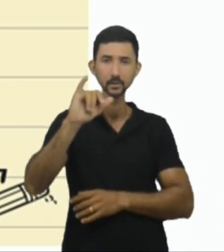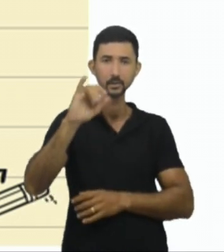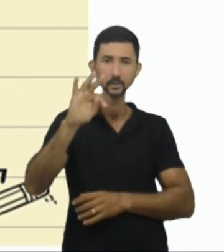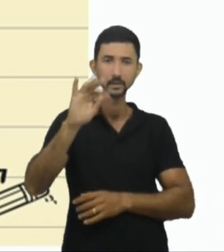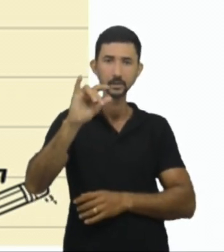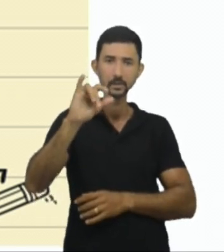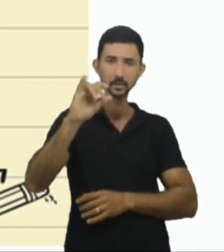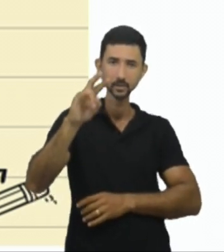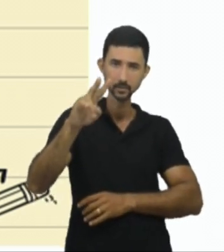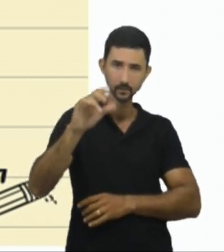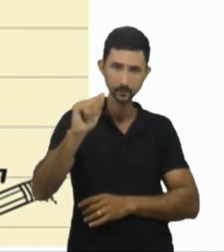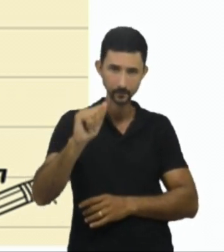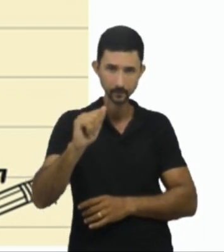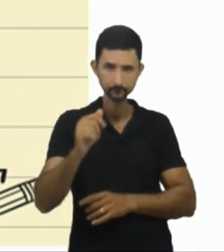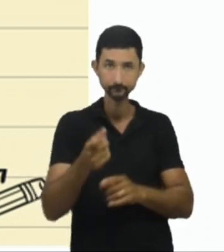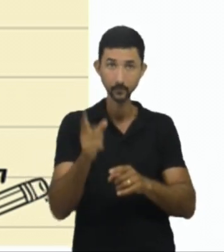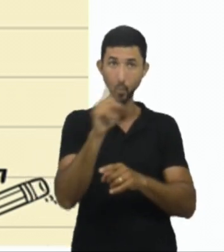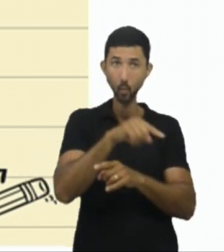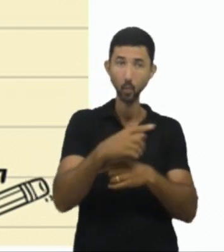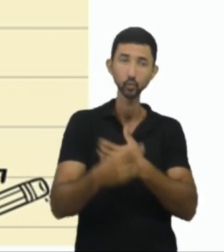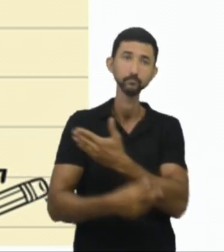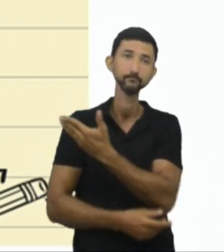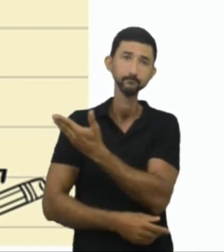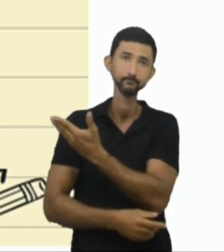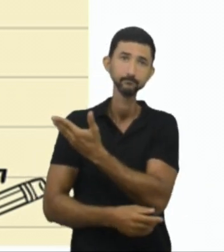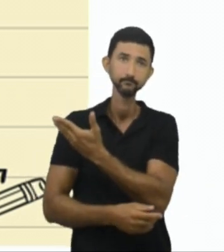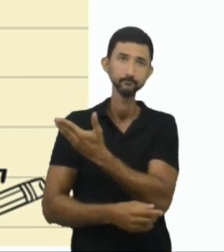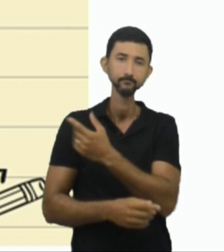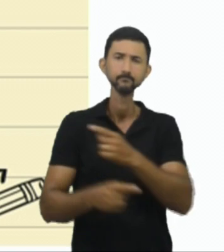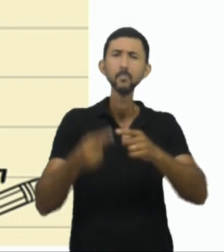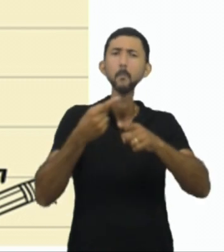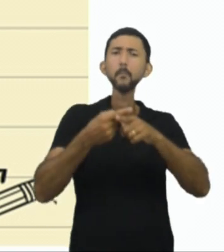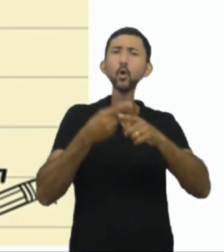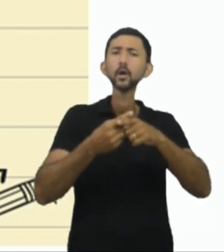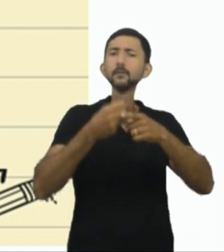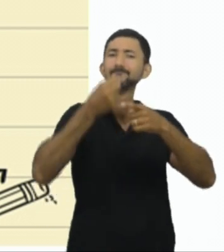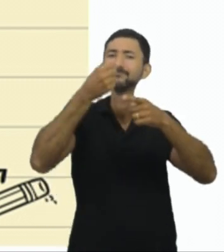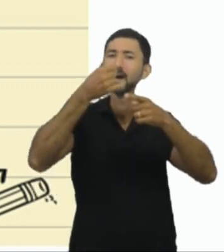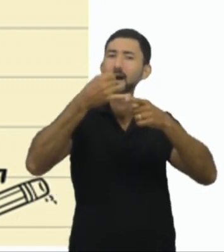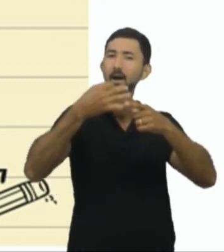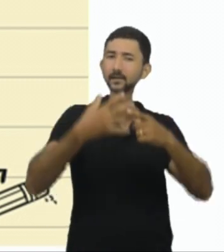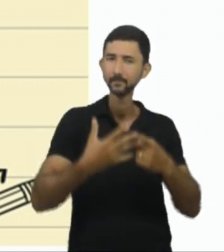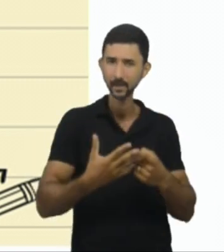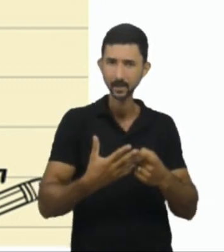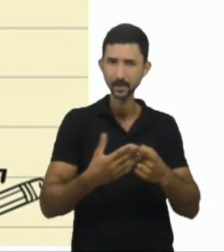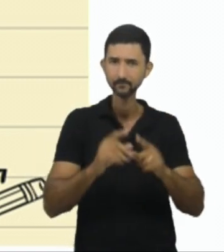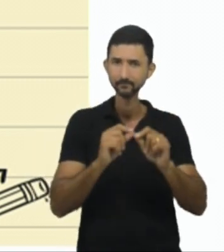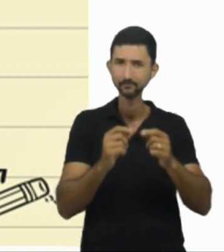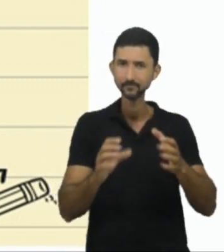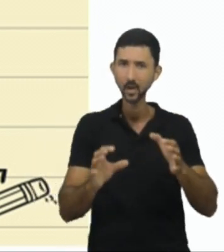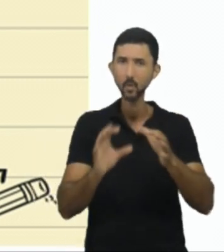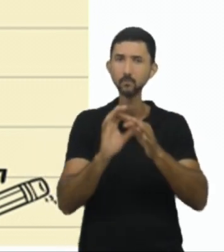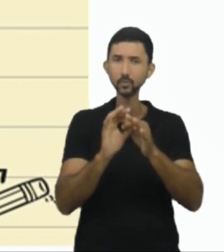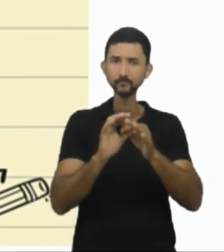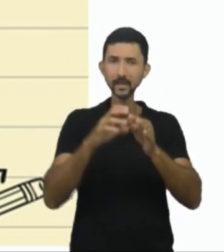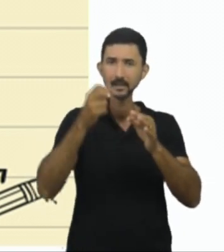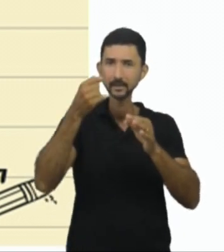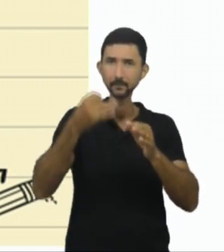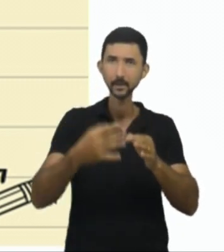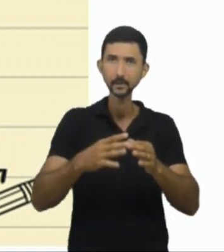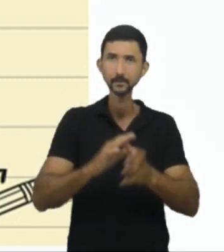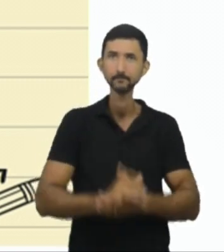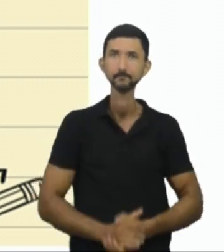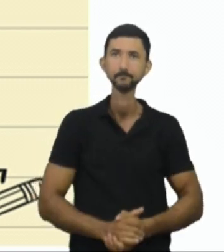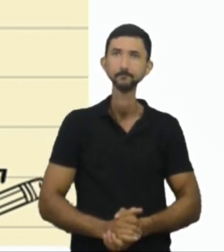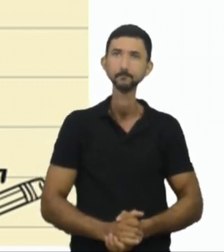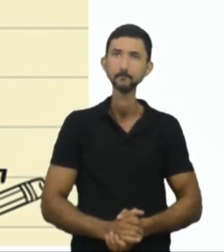segundo cara é esse aqui, ele tem um papel de explicar algo e é uma conjunção que a gente chama de explicativa. Vamos